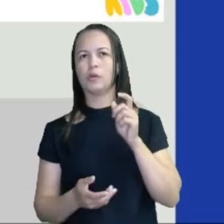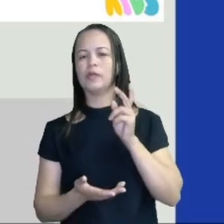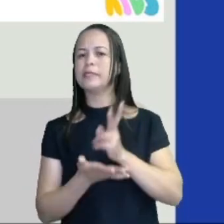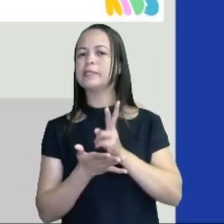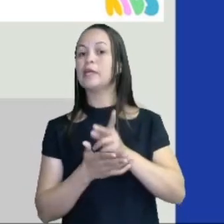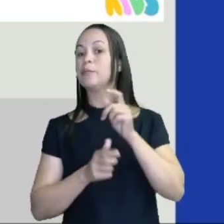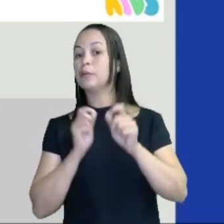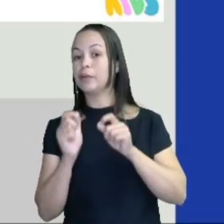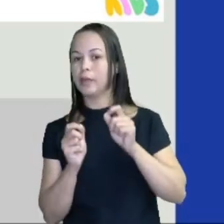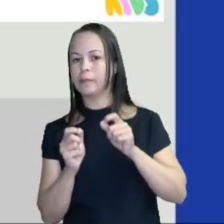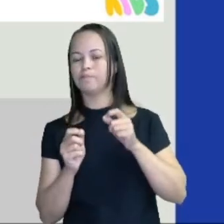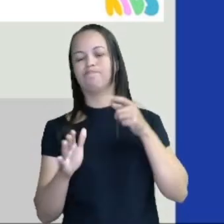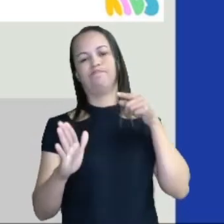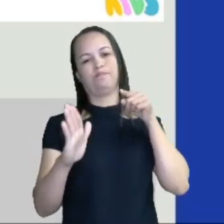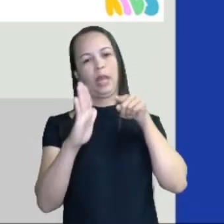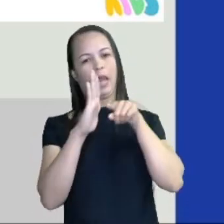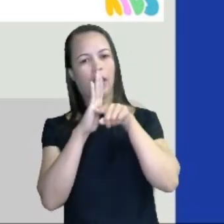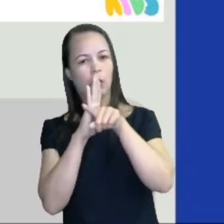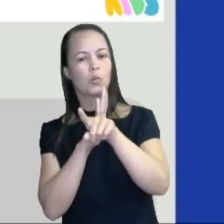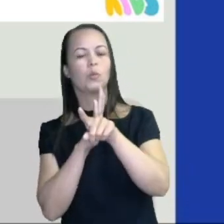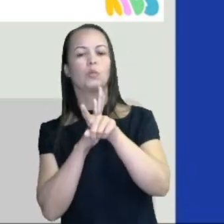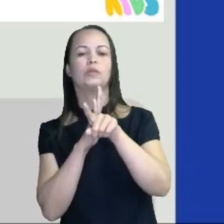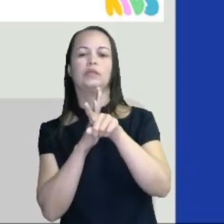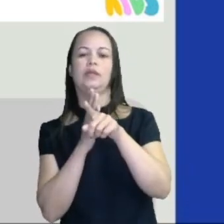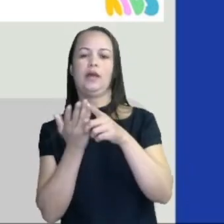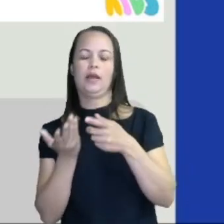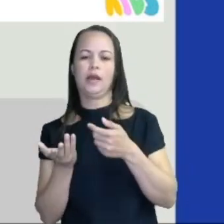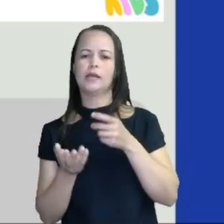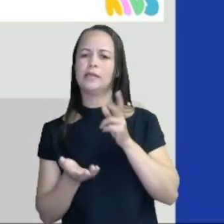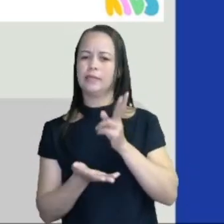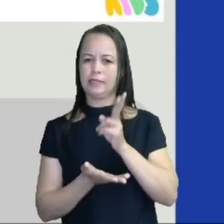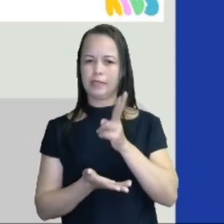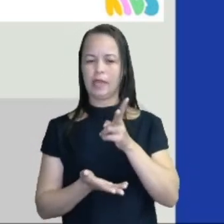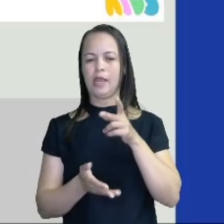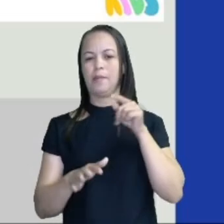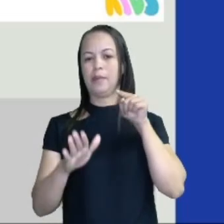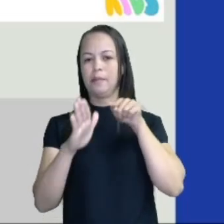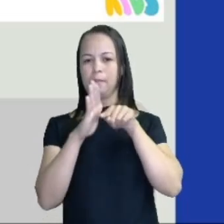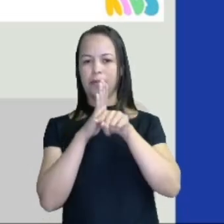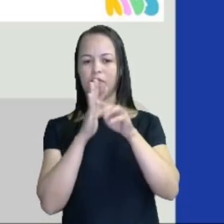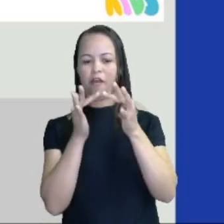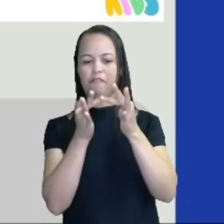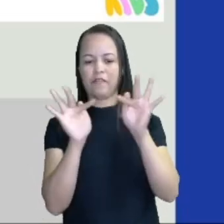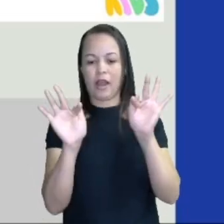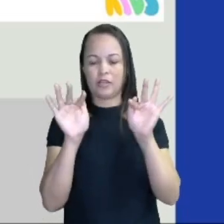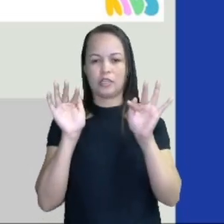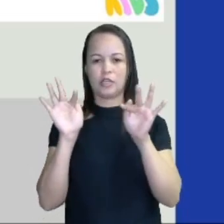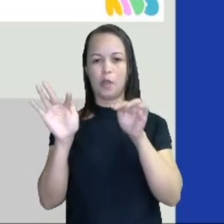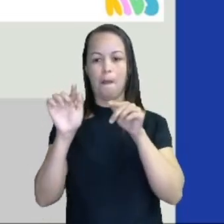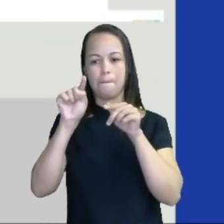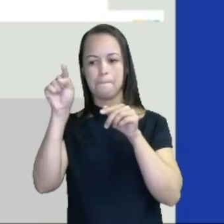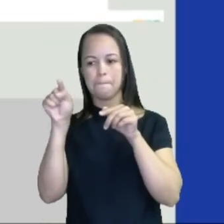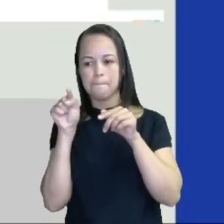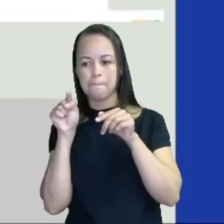uma pergunta. Sempre estará em uma